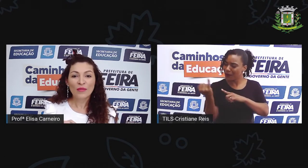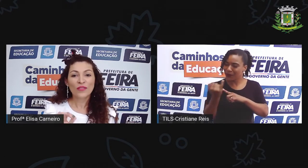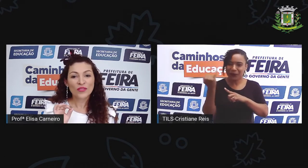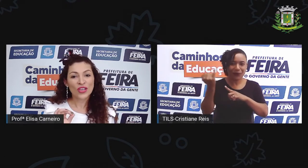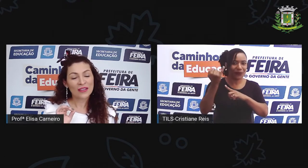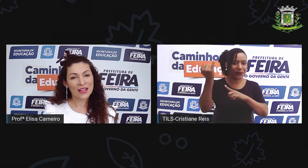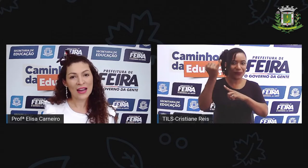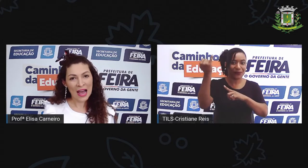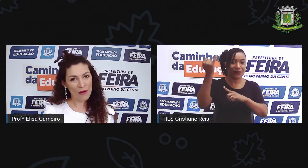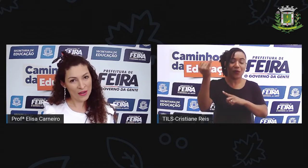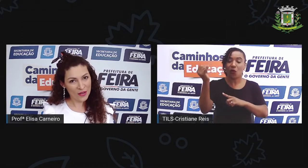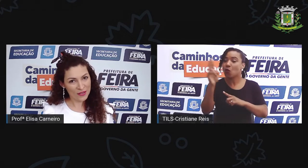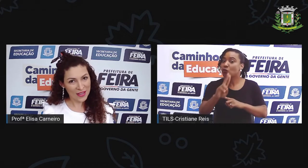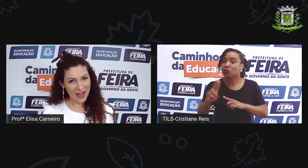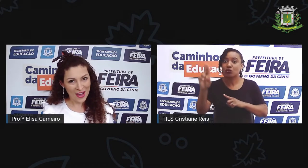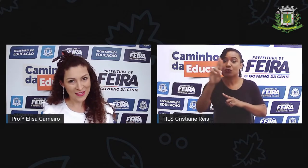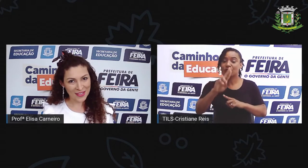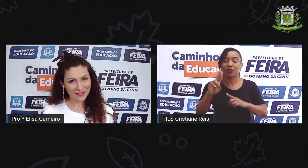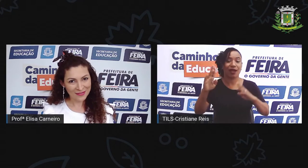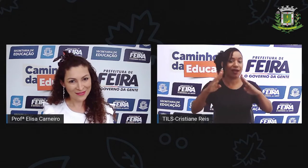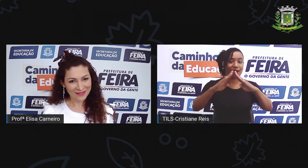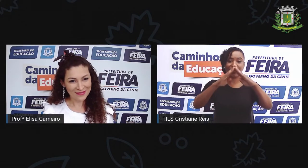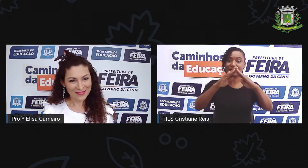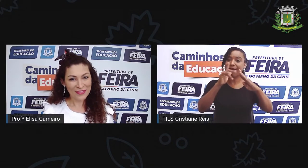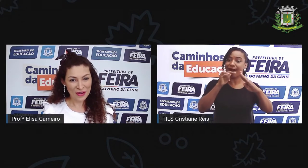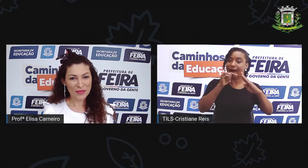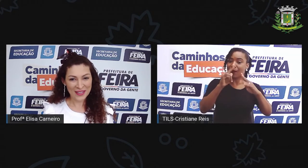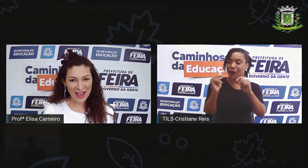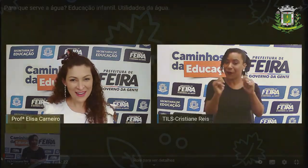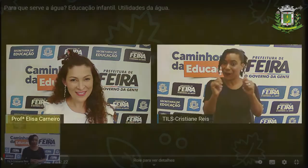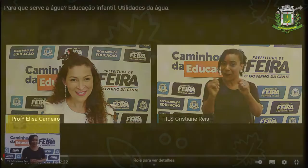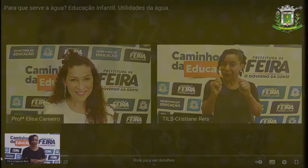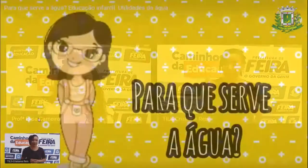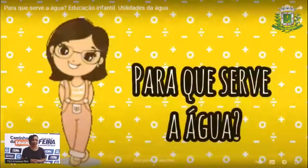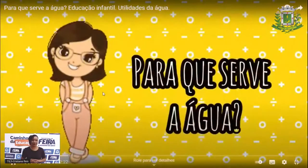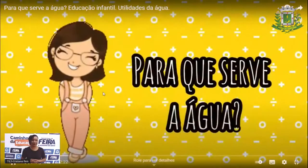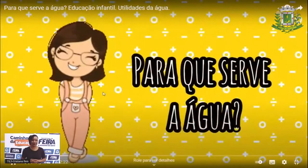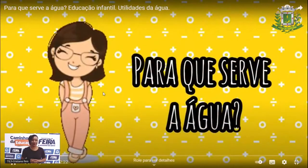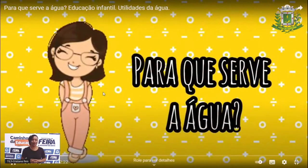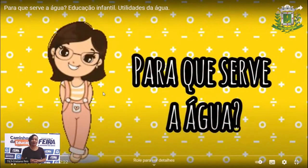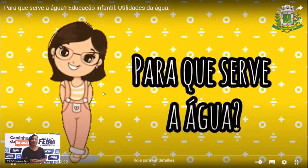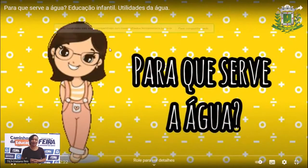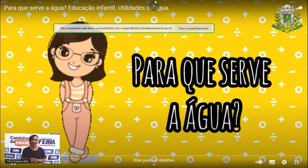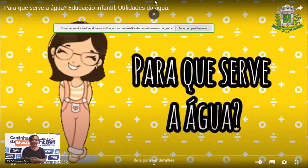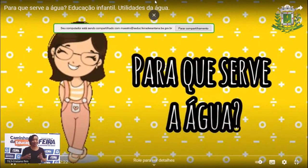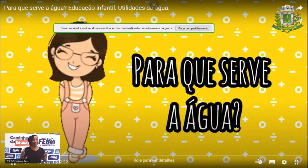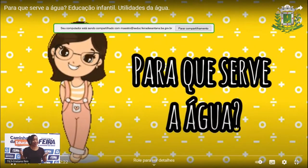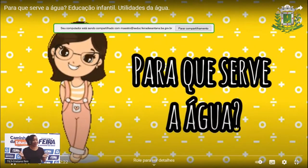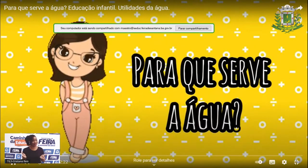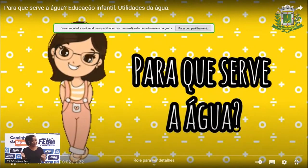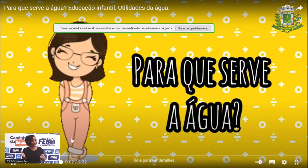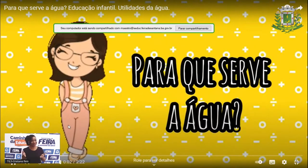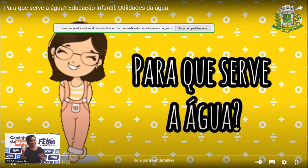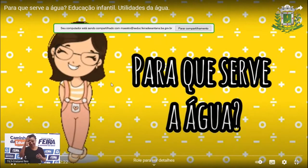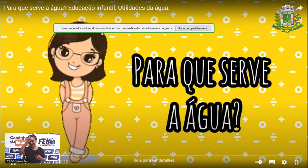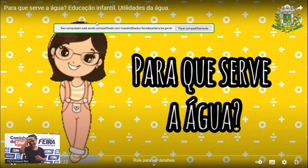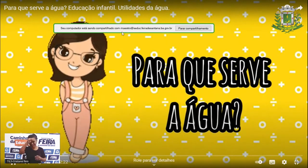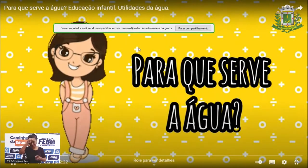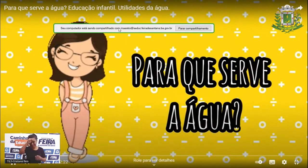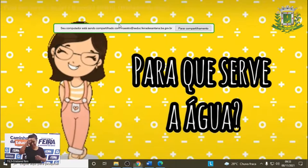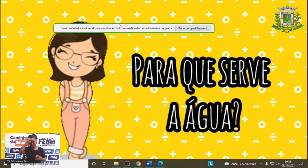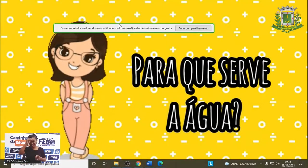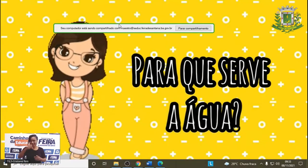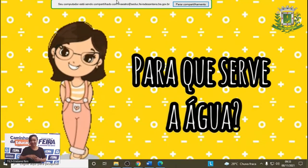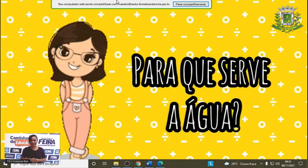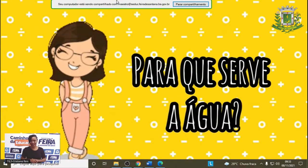devemos utilizar a água na nossa casa? Vamos lá? Olá, hoje